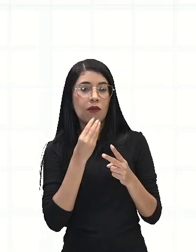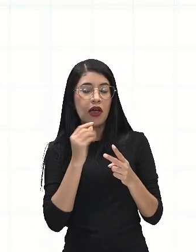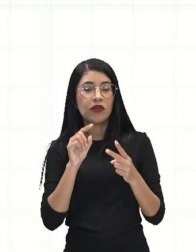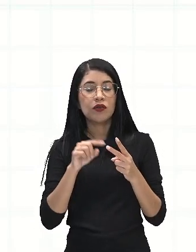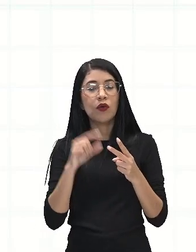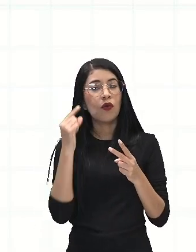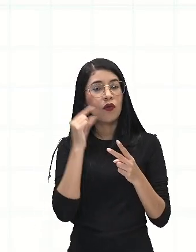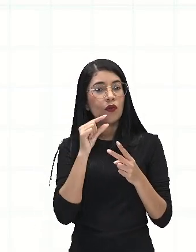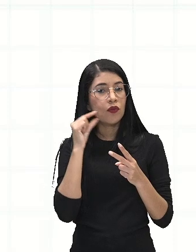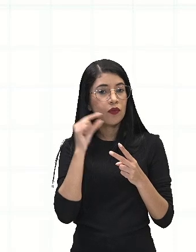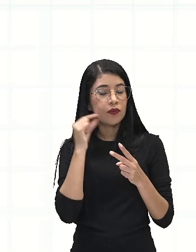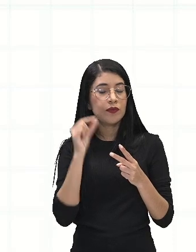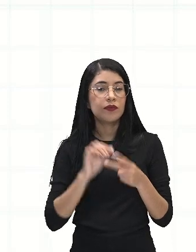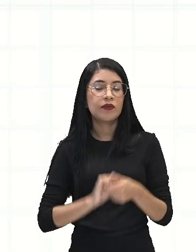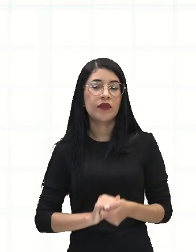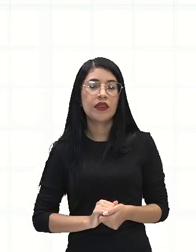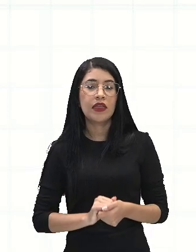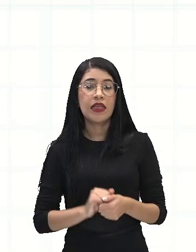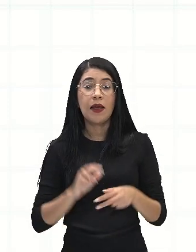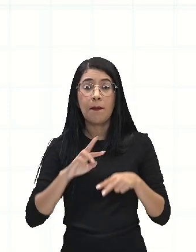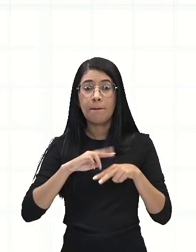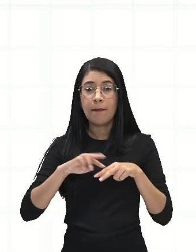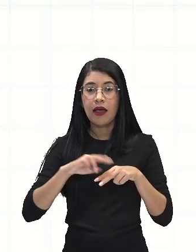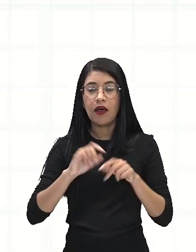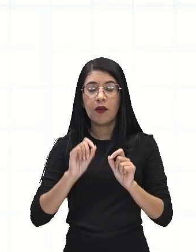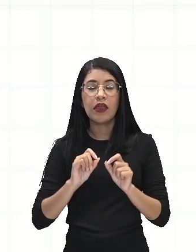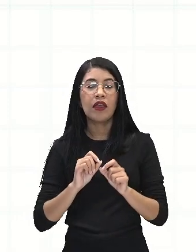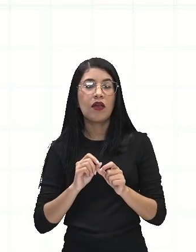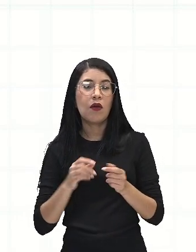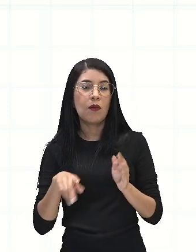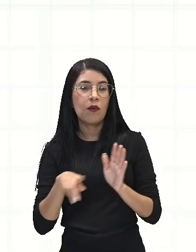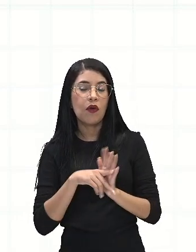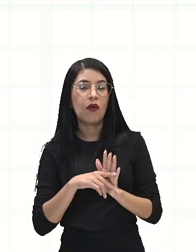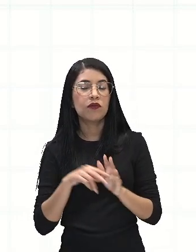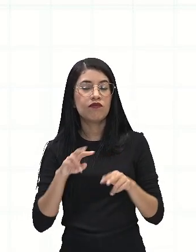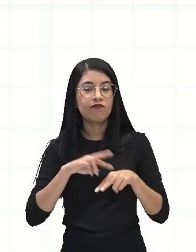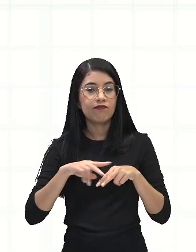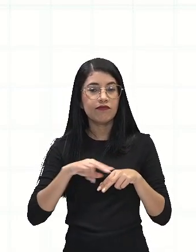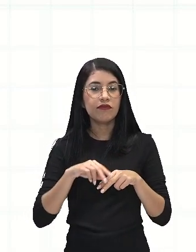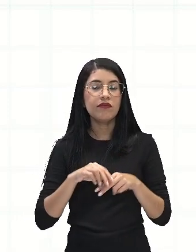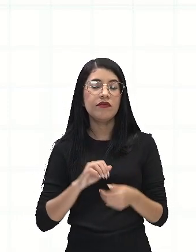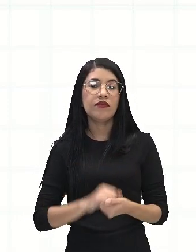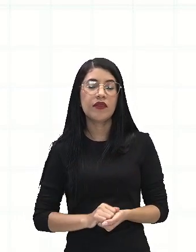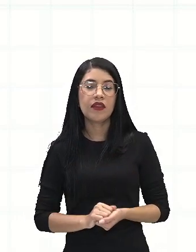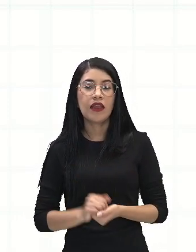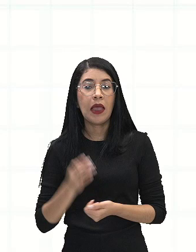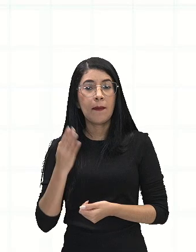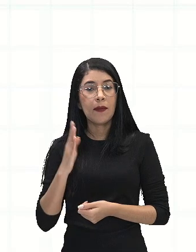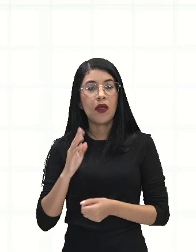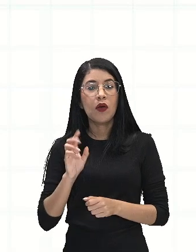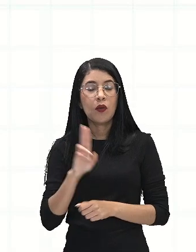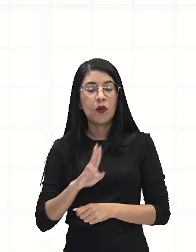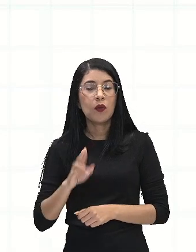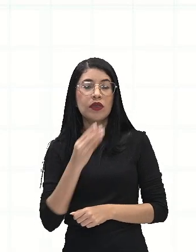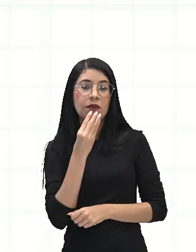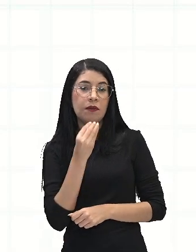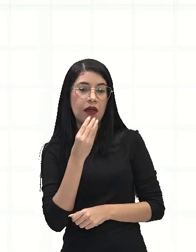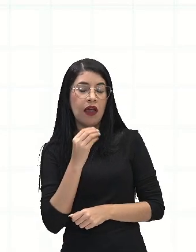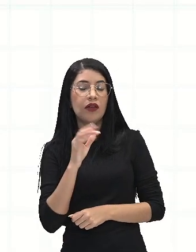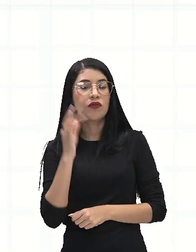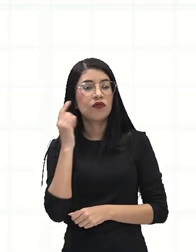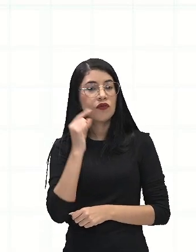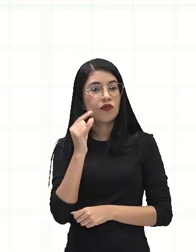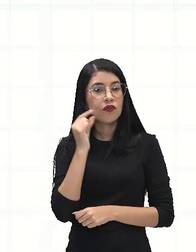indicar precisamente o sexo biológico, usa-se as palavras macho e fêmea. Então, observe que quando eu tenho o uso da palavra